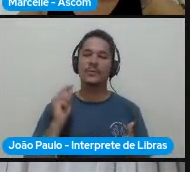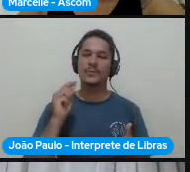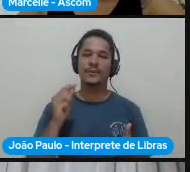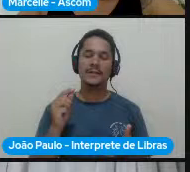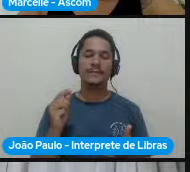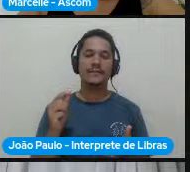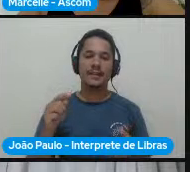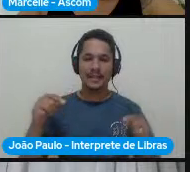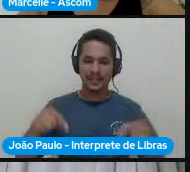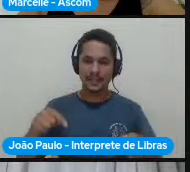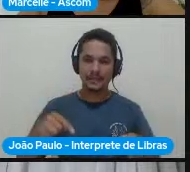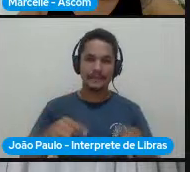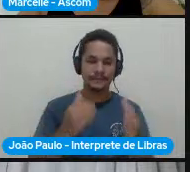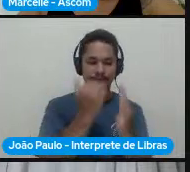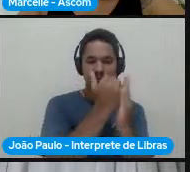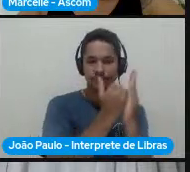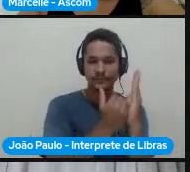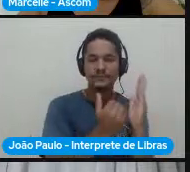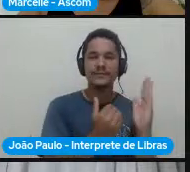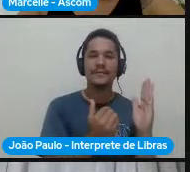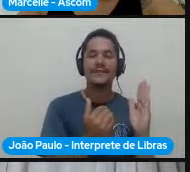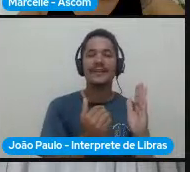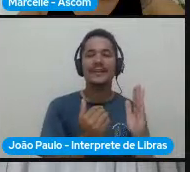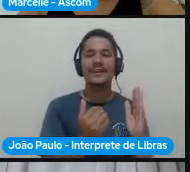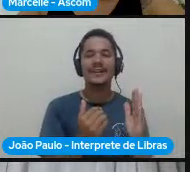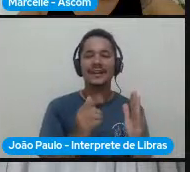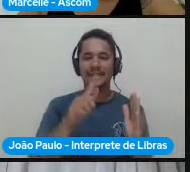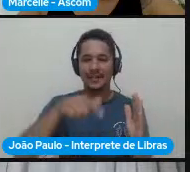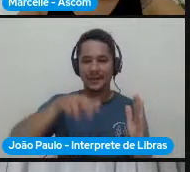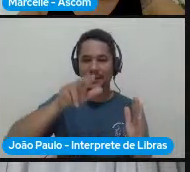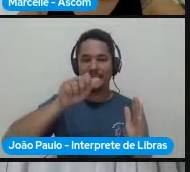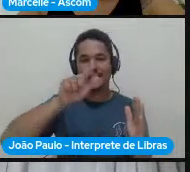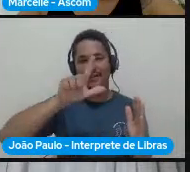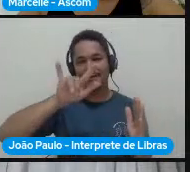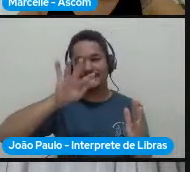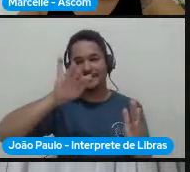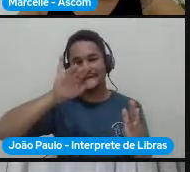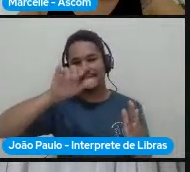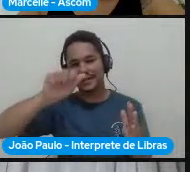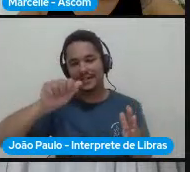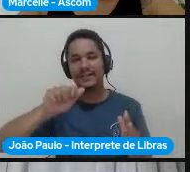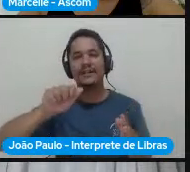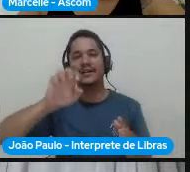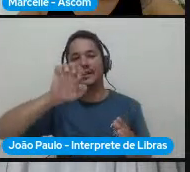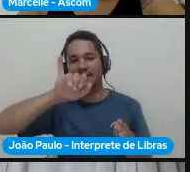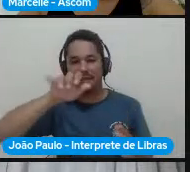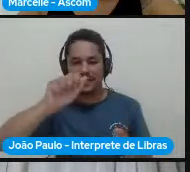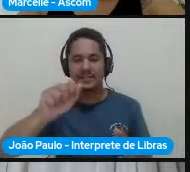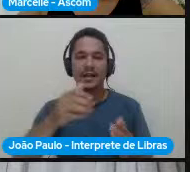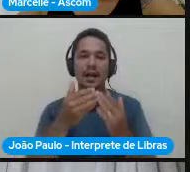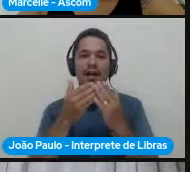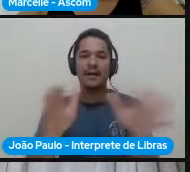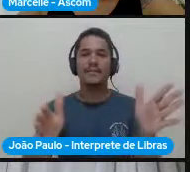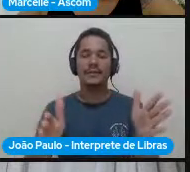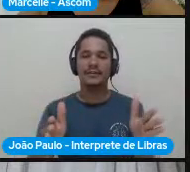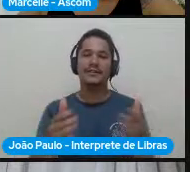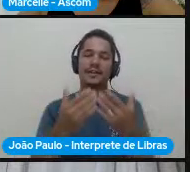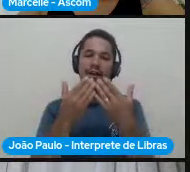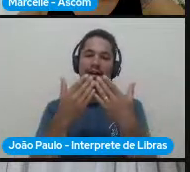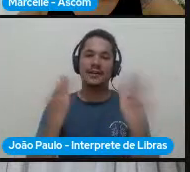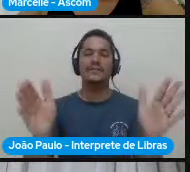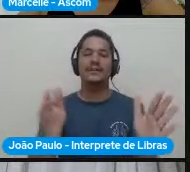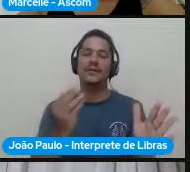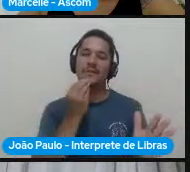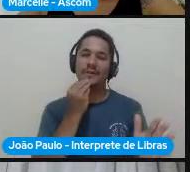este programa, né, o Qualifica EJA, ele abre muitas oportunidades para os nossos estudantes, oportunidade de emprego, né, de